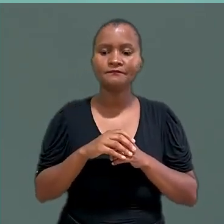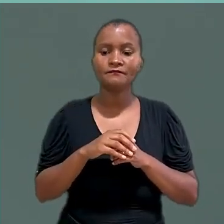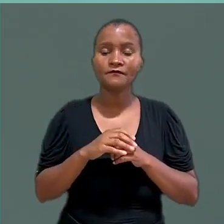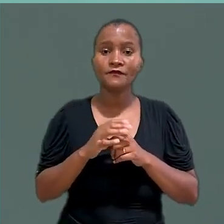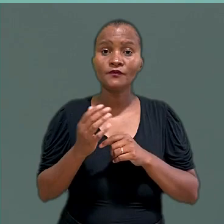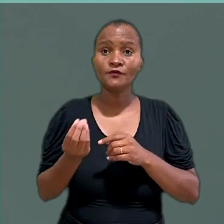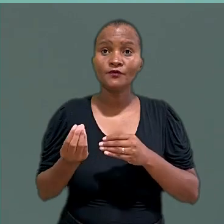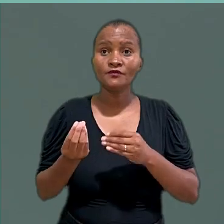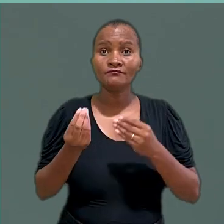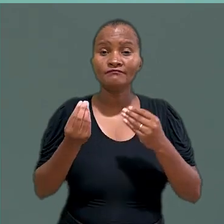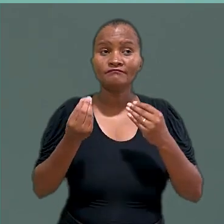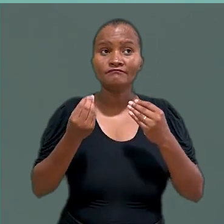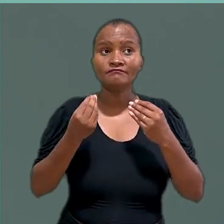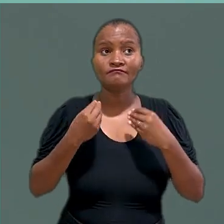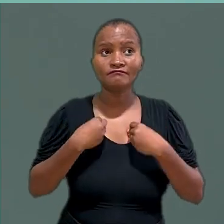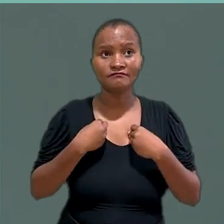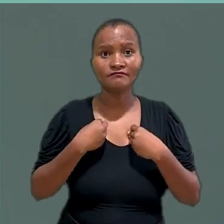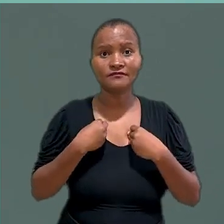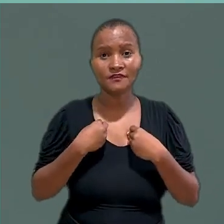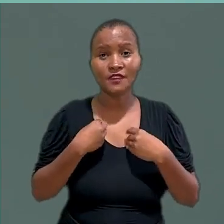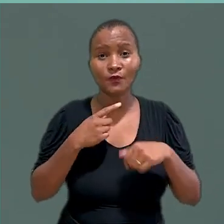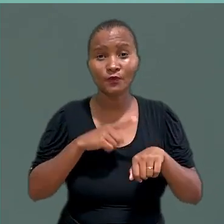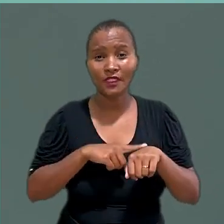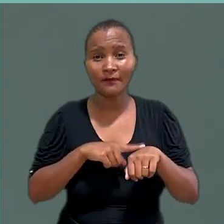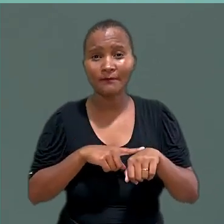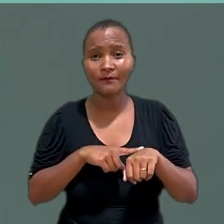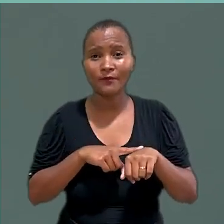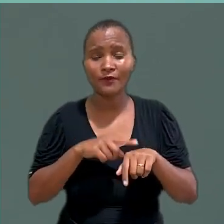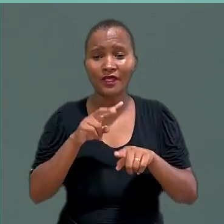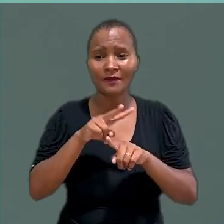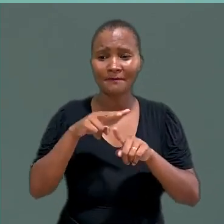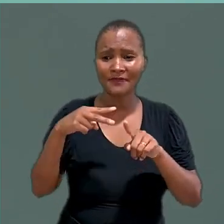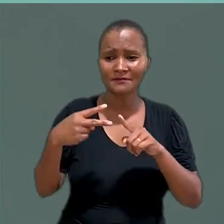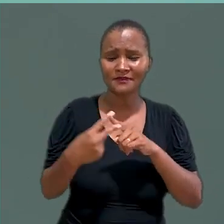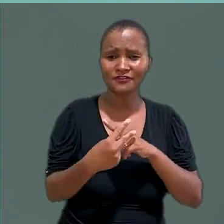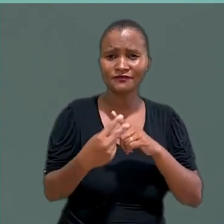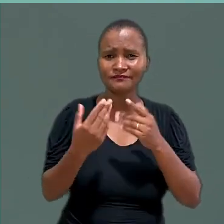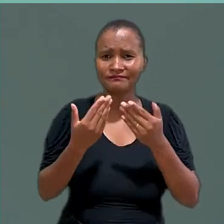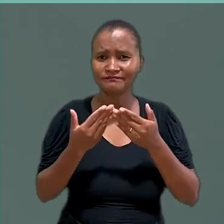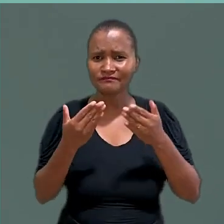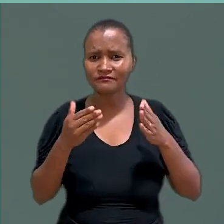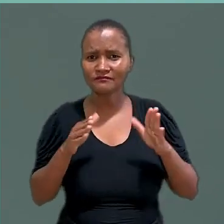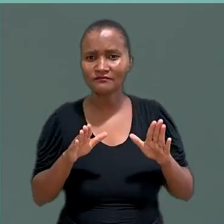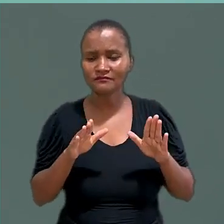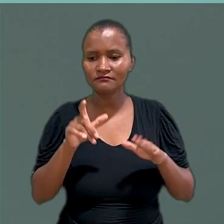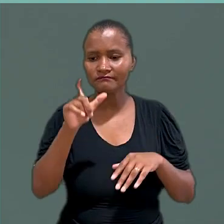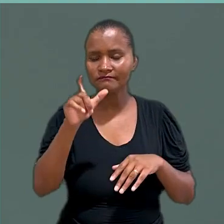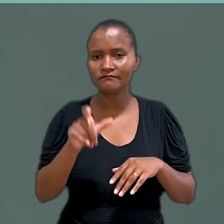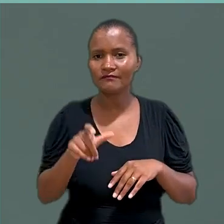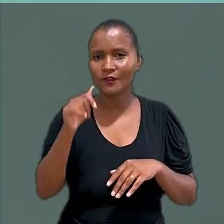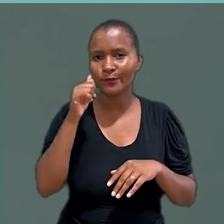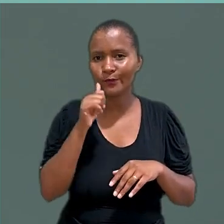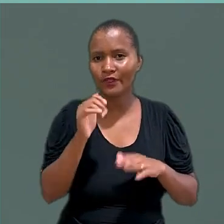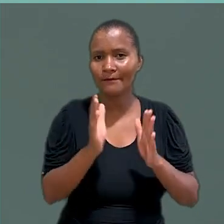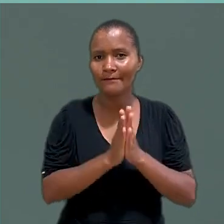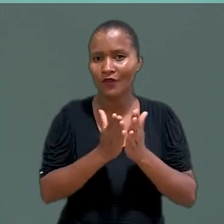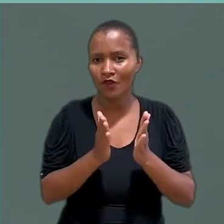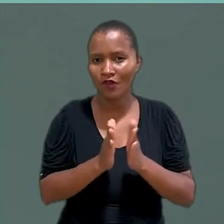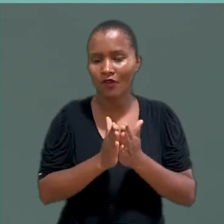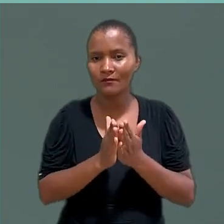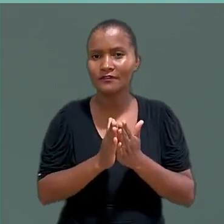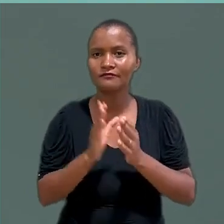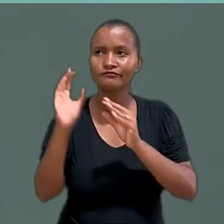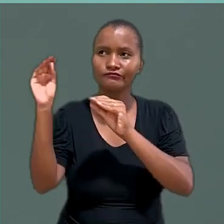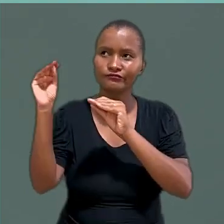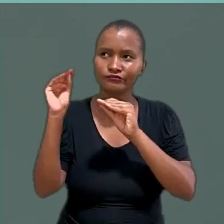a um só tempo a perspectiva que se abre para uma mulher uma mulher pobre,